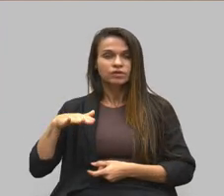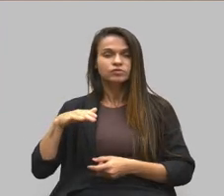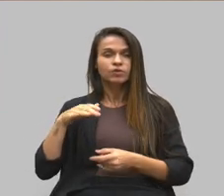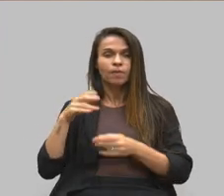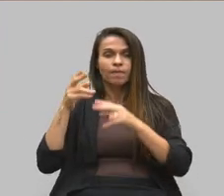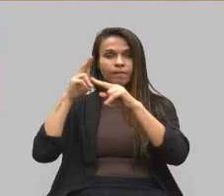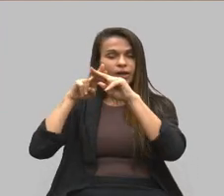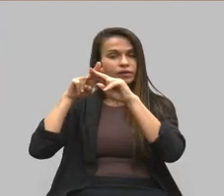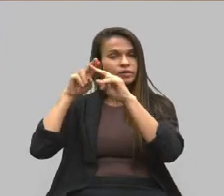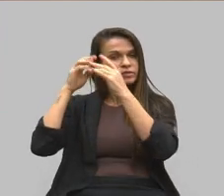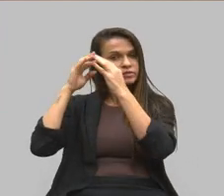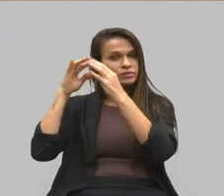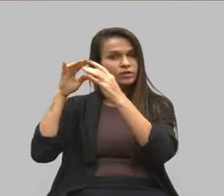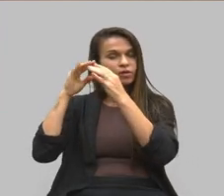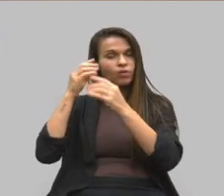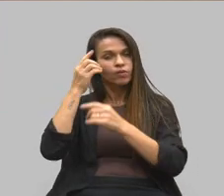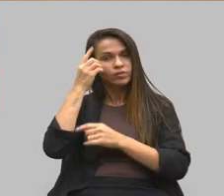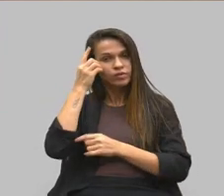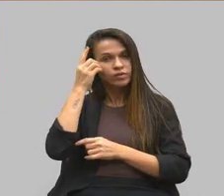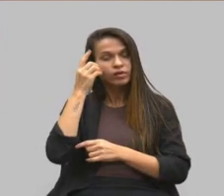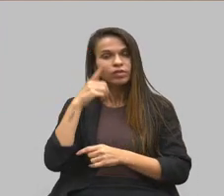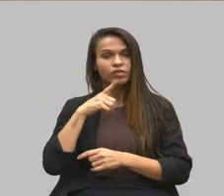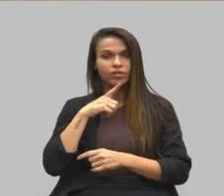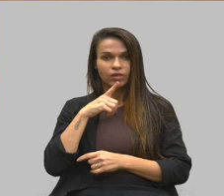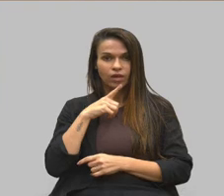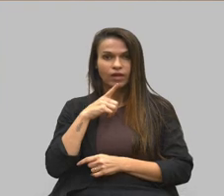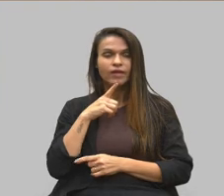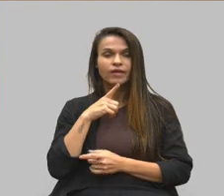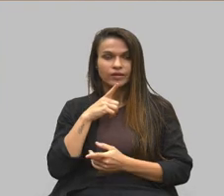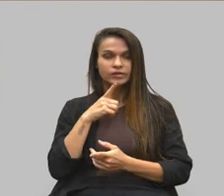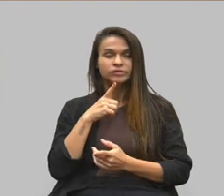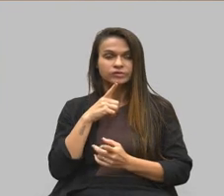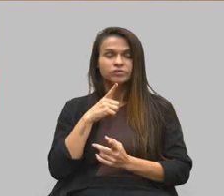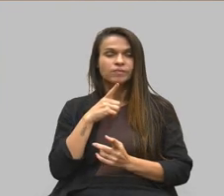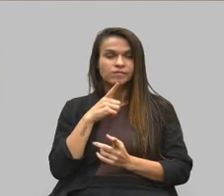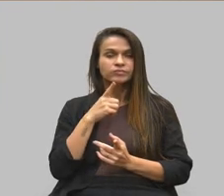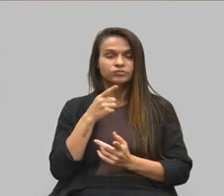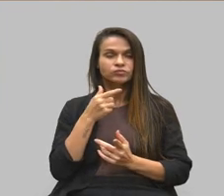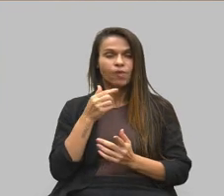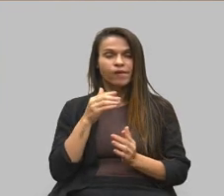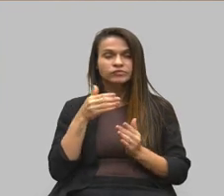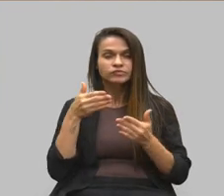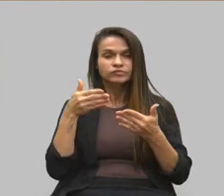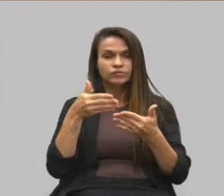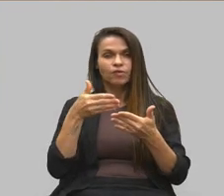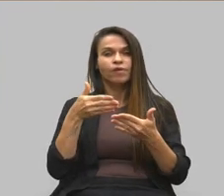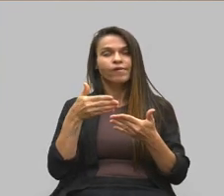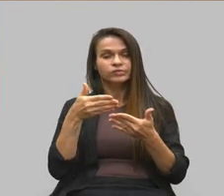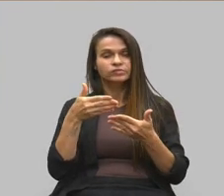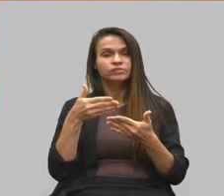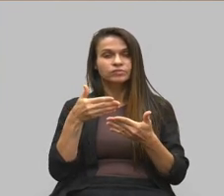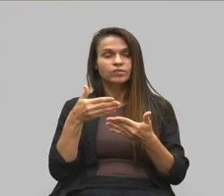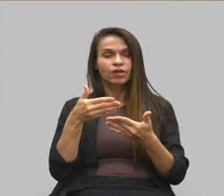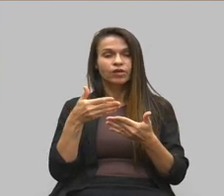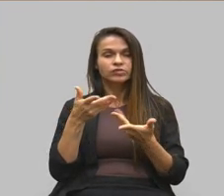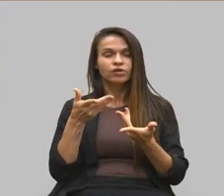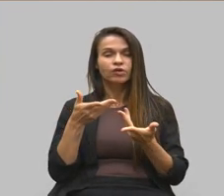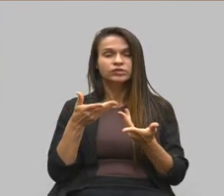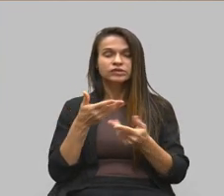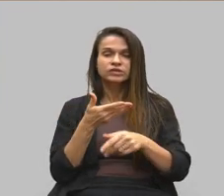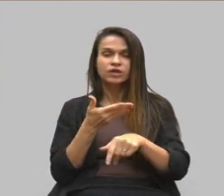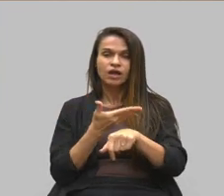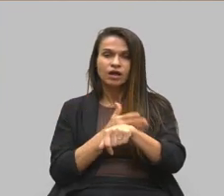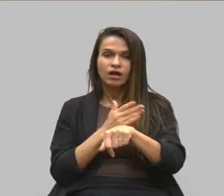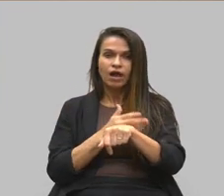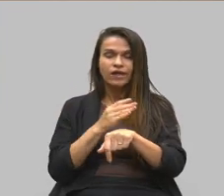cerebral com síndrome de down tem uma grande demanda com relação às atividades de vida diária agora quando a gente traz esses resultados